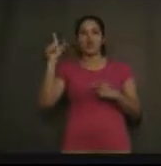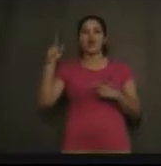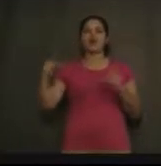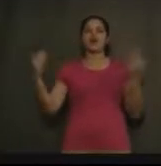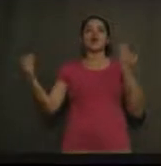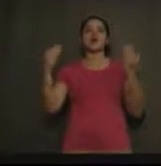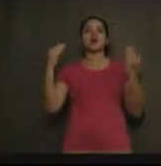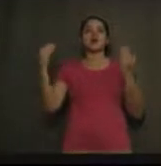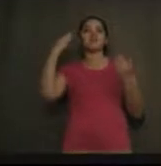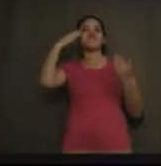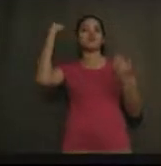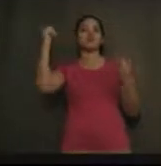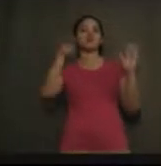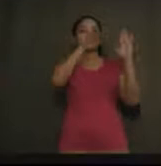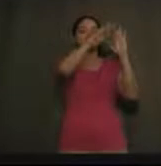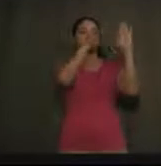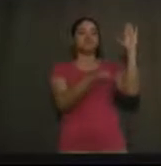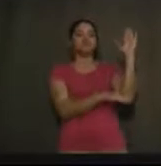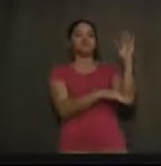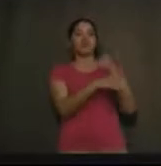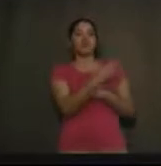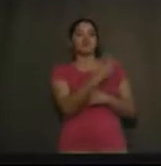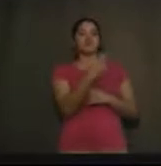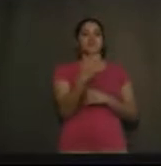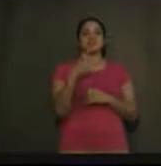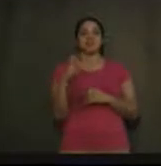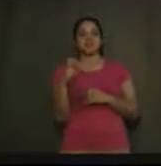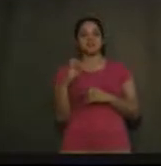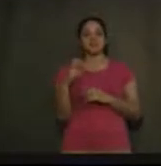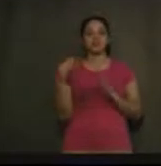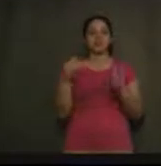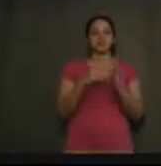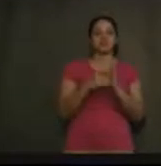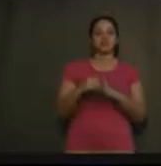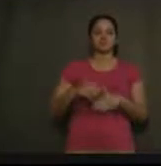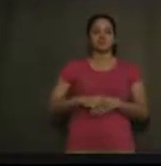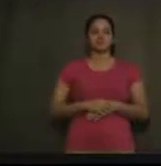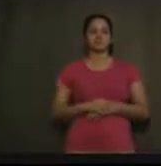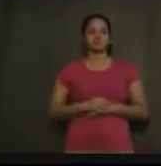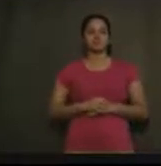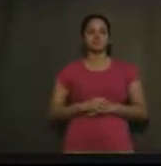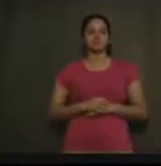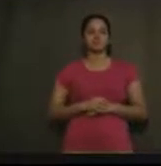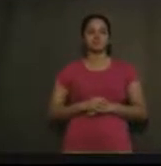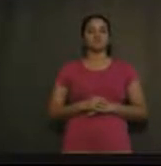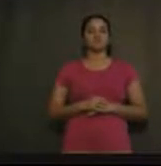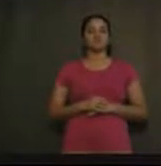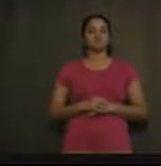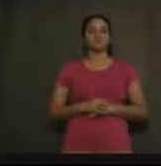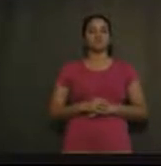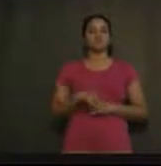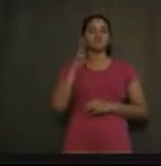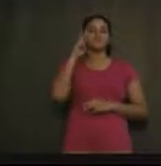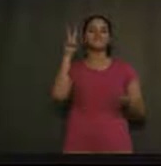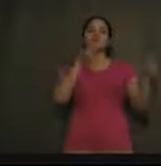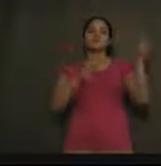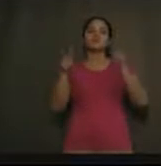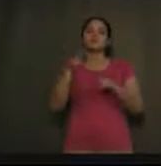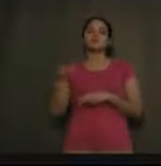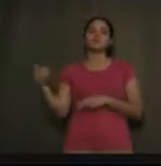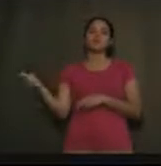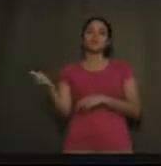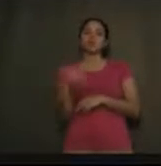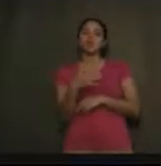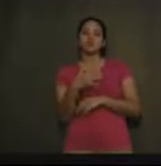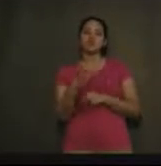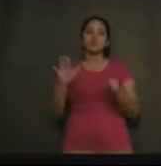O Poincaré introduziu no trabalho dele de candidatura um ponto de vista completamente novo, cheio de ideias originais, que